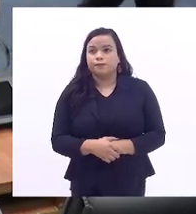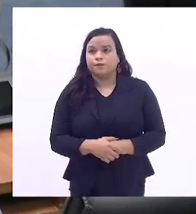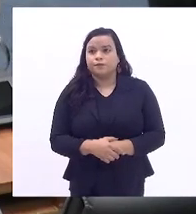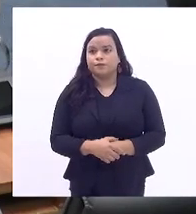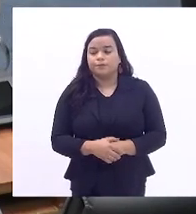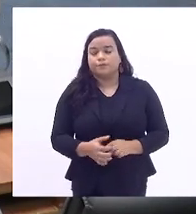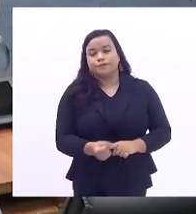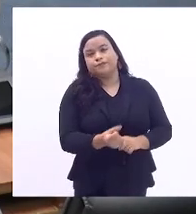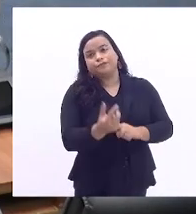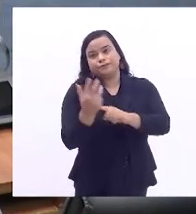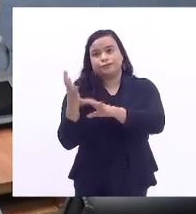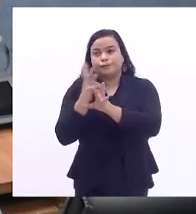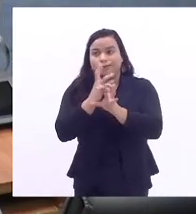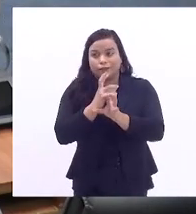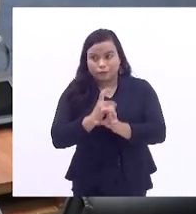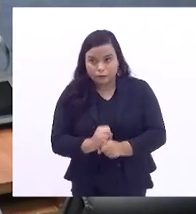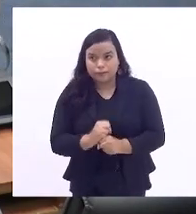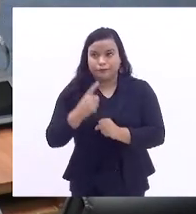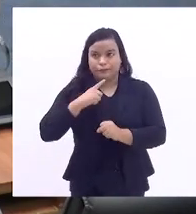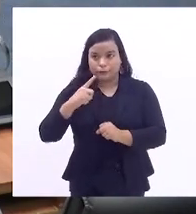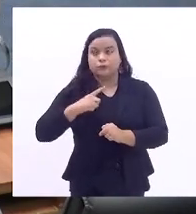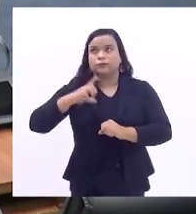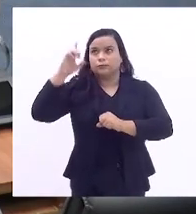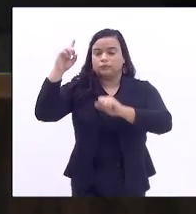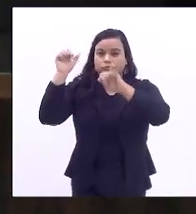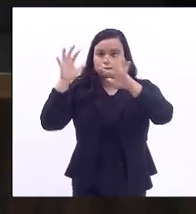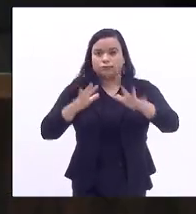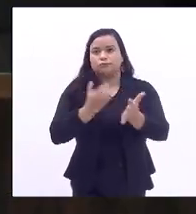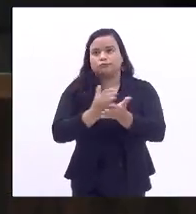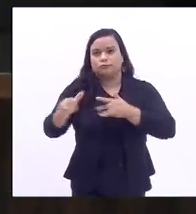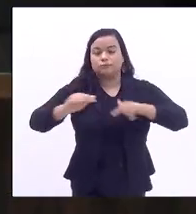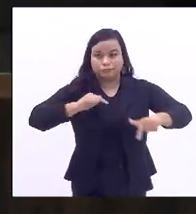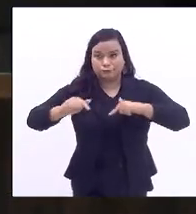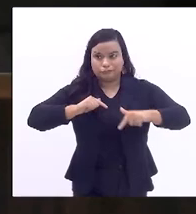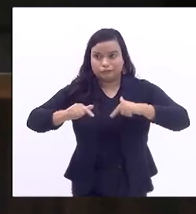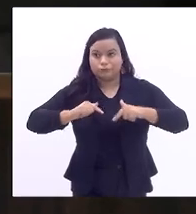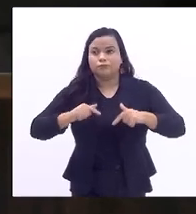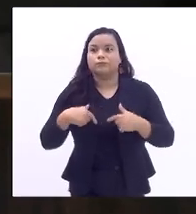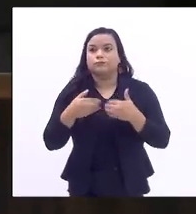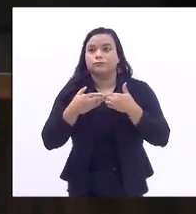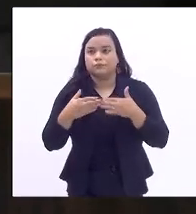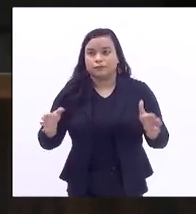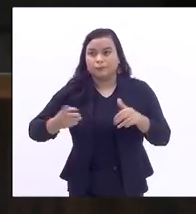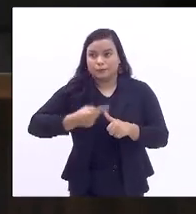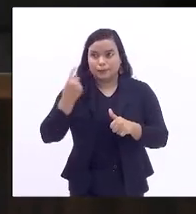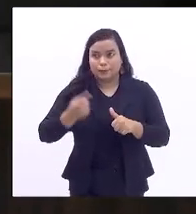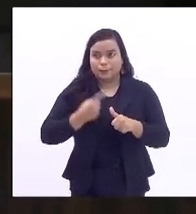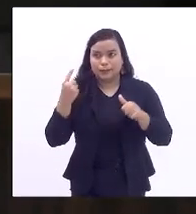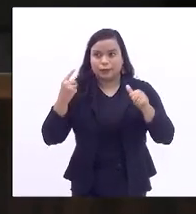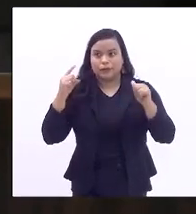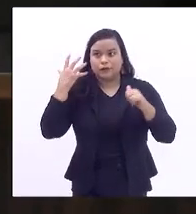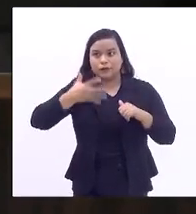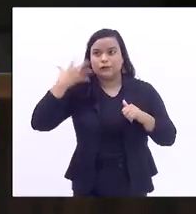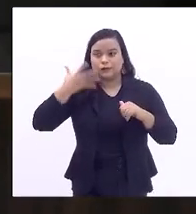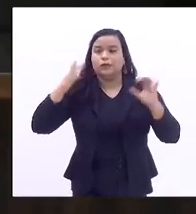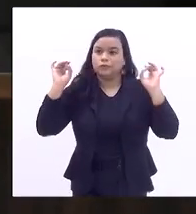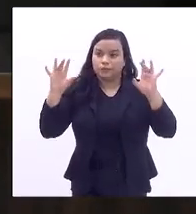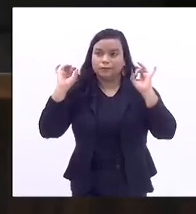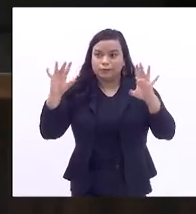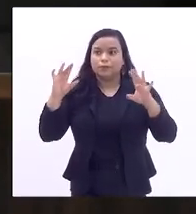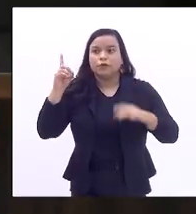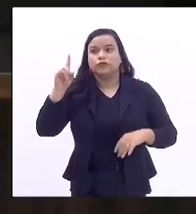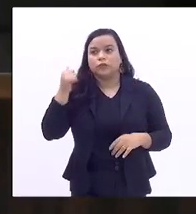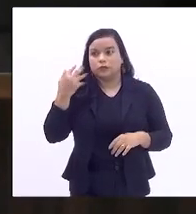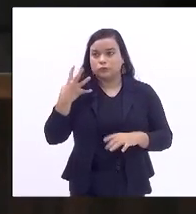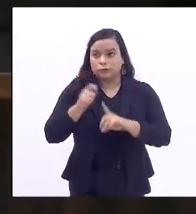havendo número legal sobre a proteção de Deus iniciamos os nossos trabalhos está aberto a primeira sessão extraordinária do dia